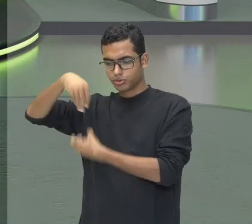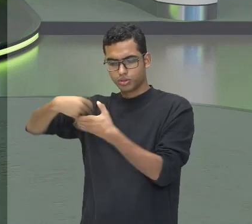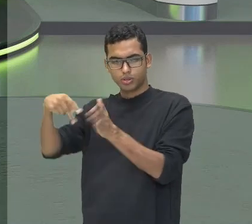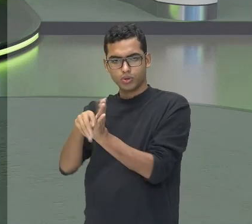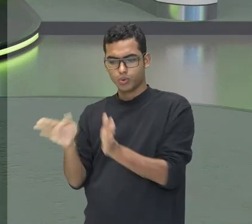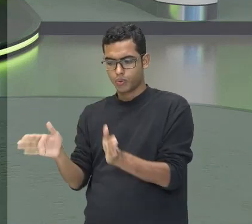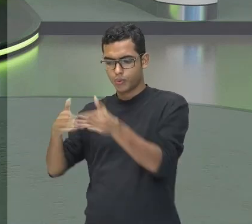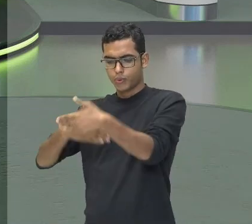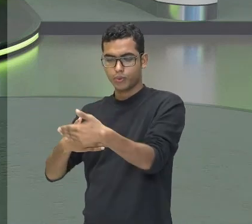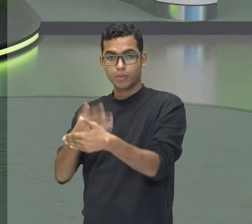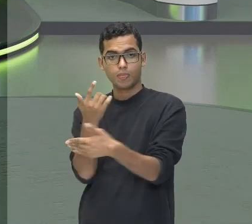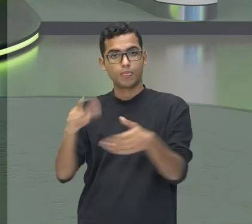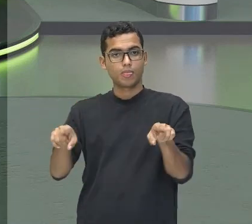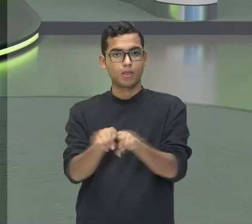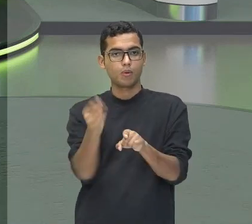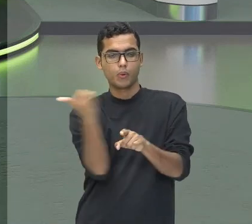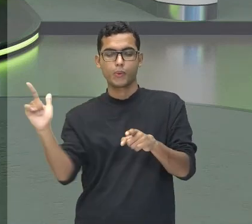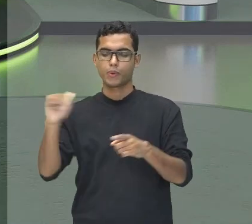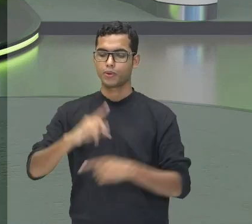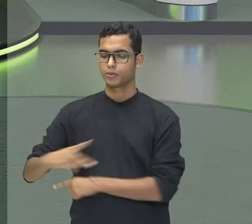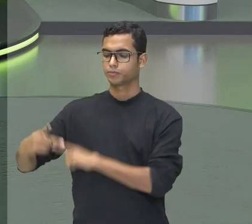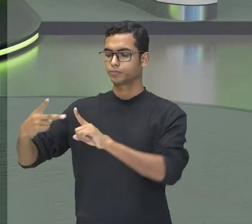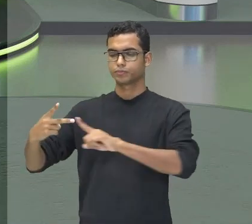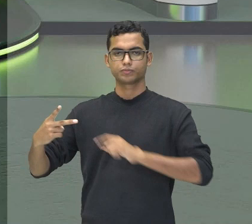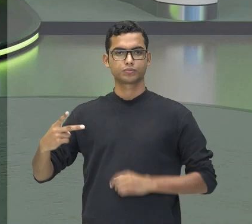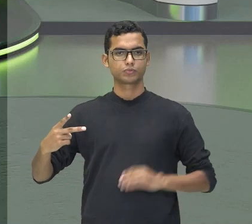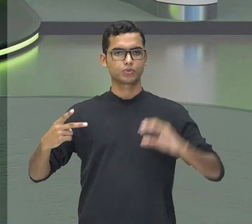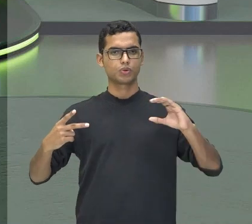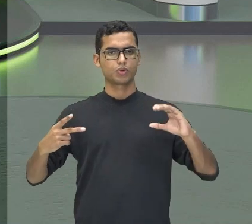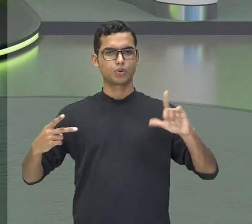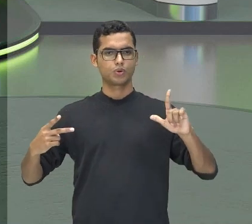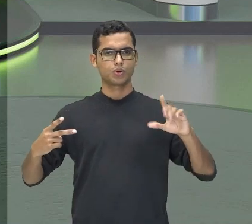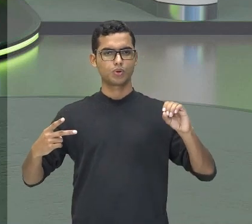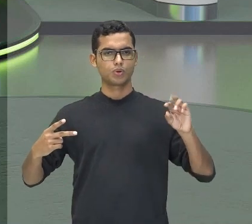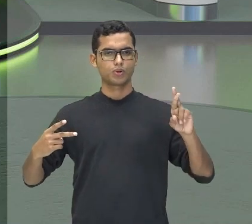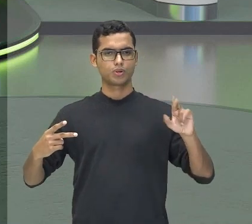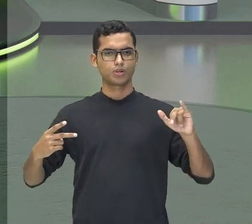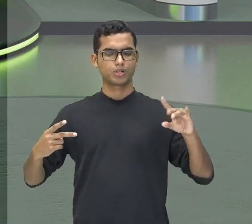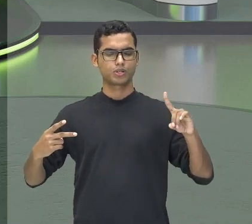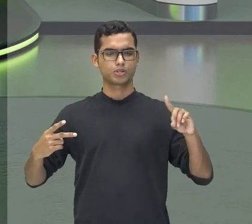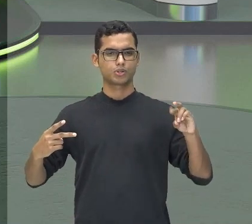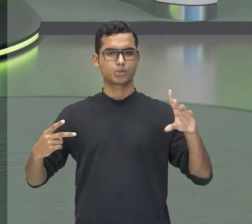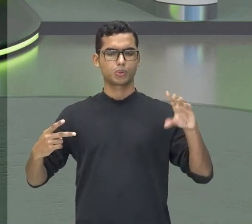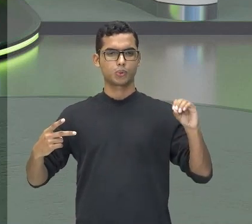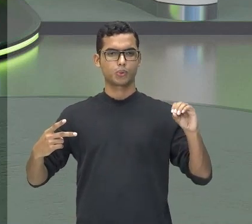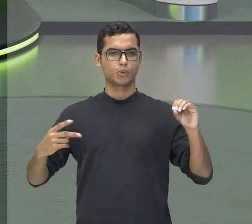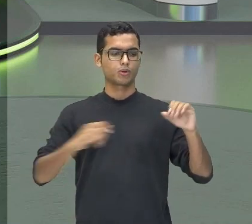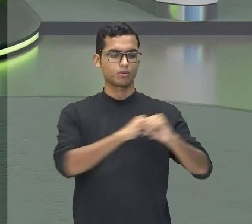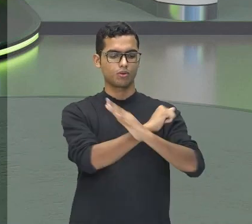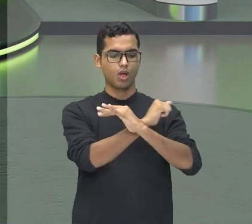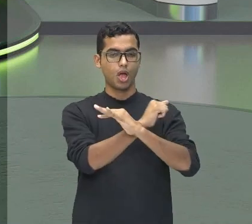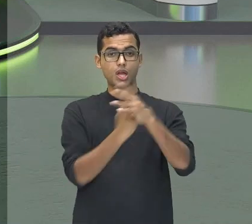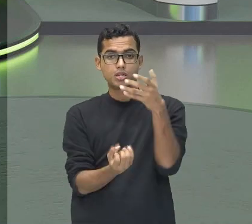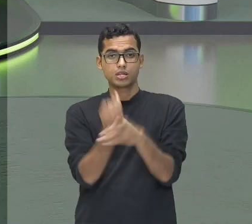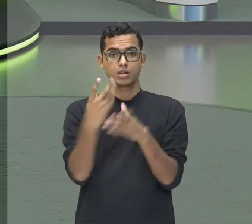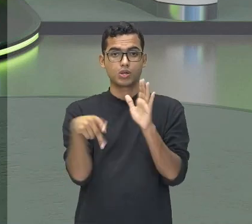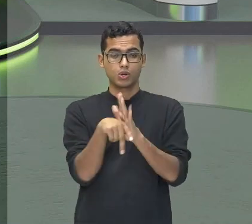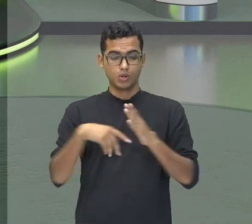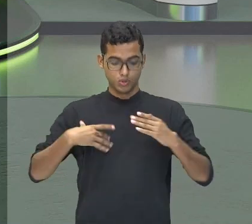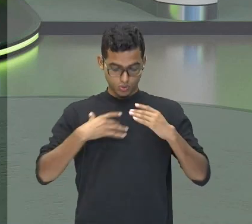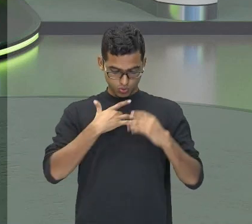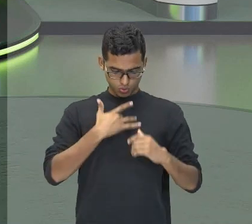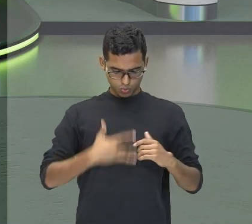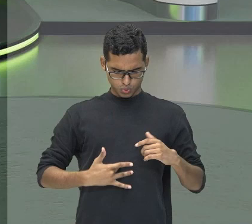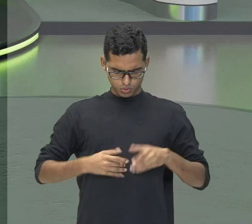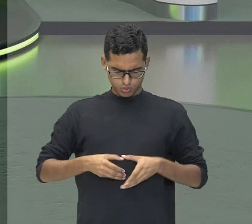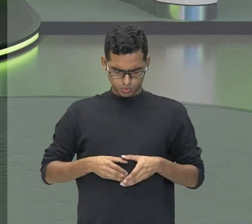Um outro ácido é o ácido clorídrico. Ele é produzido no nosso estômago e ele tem